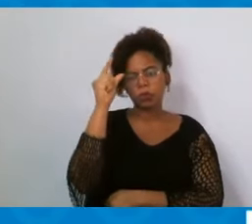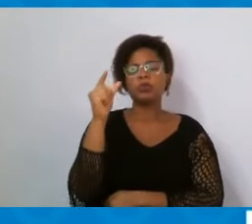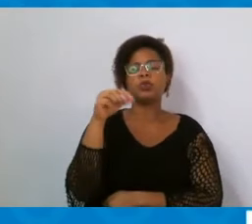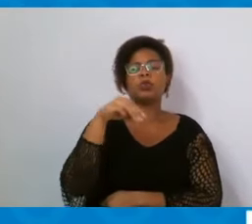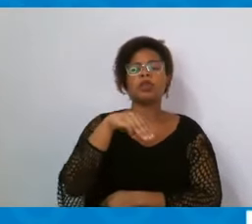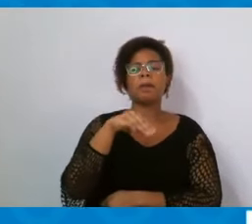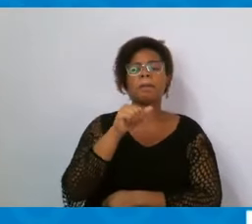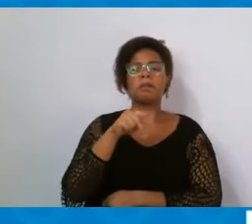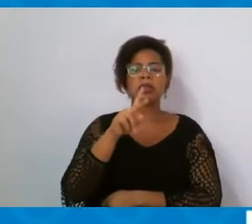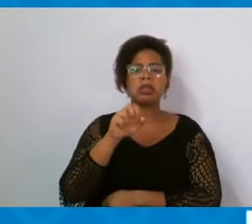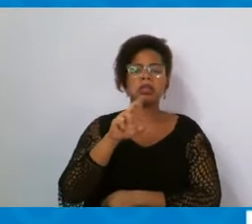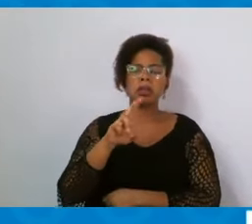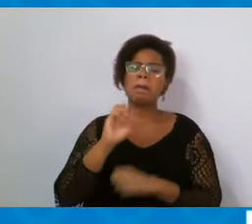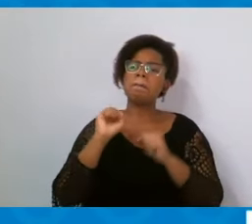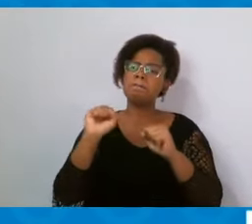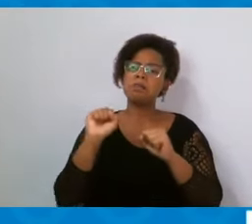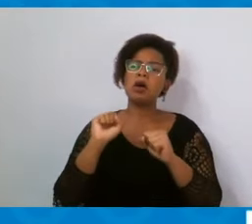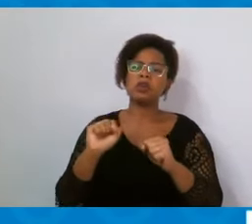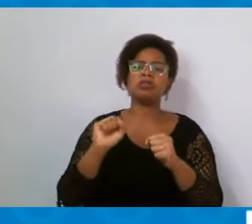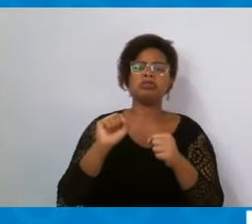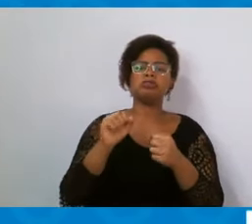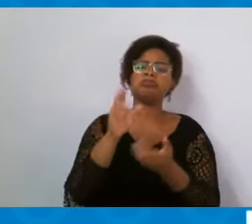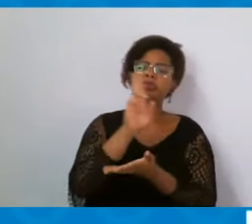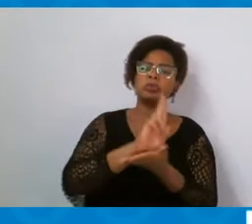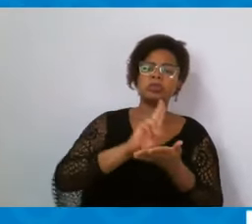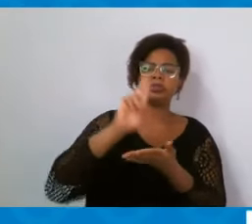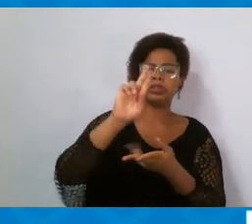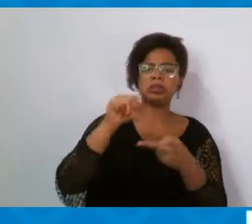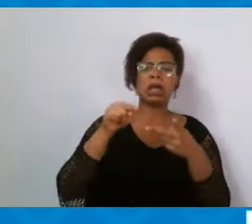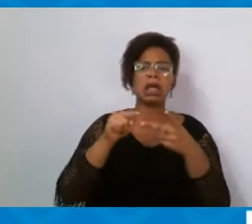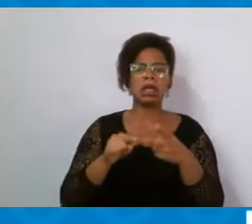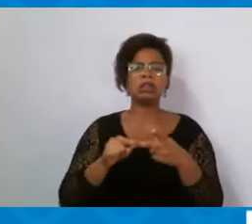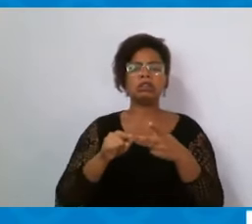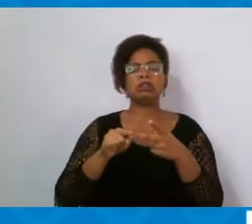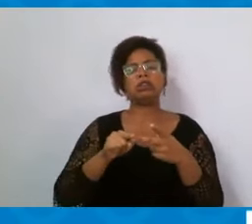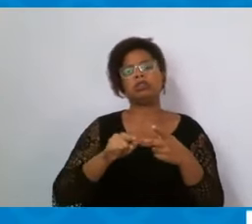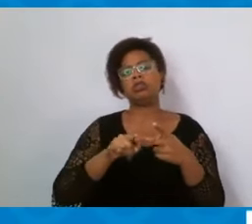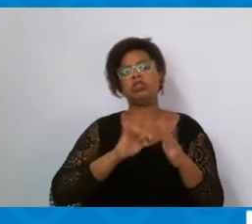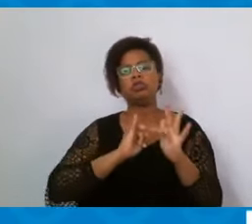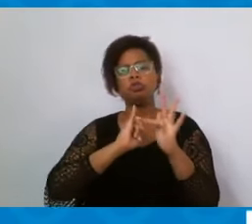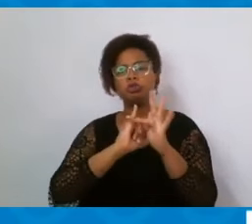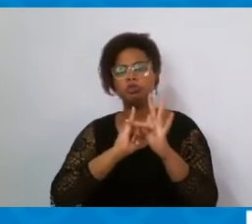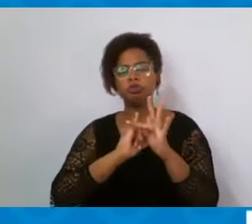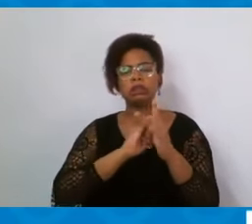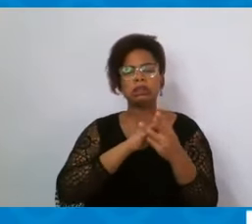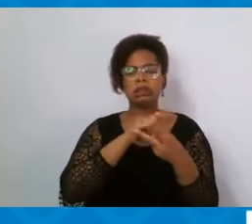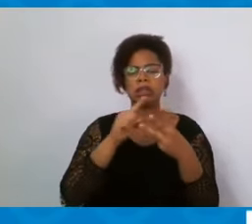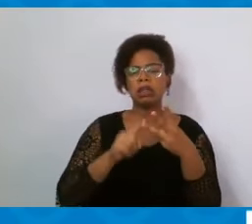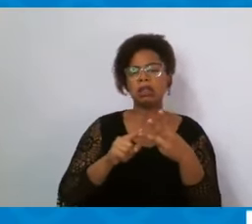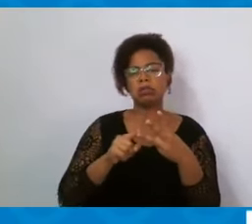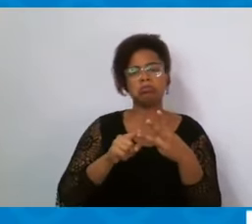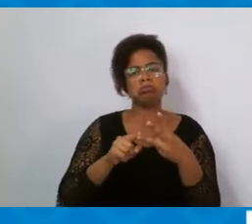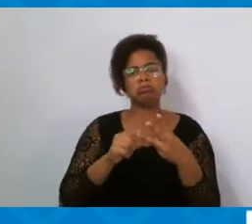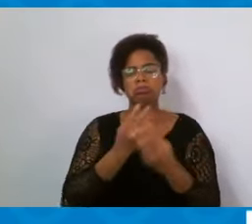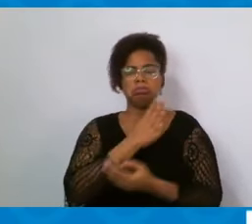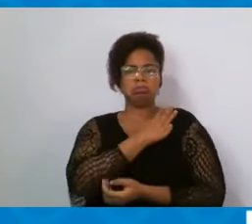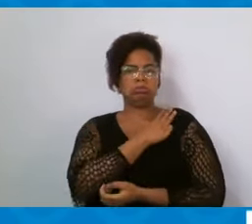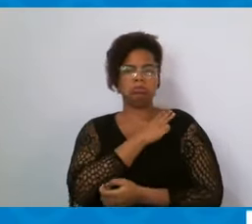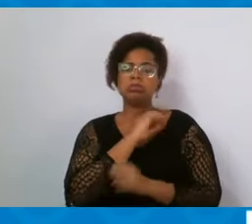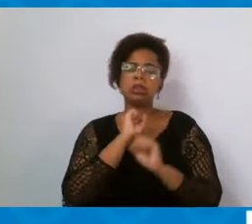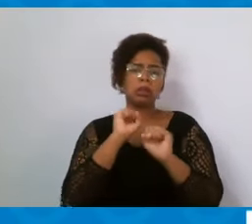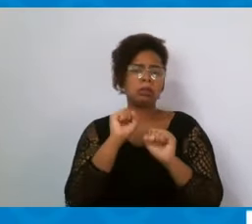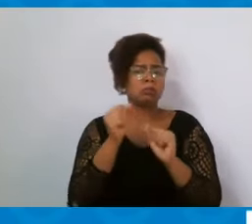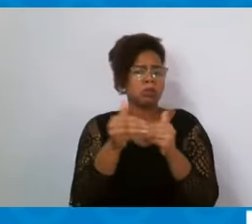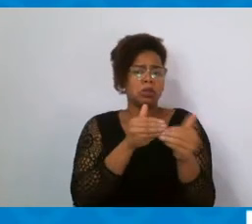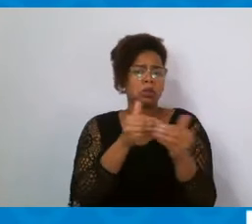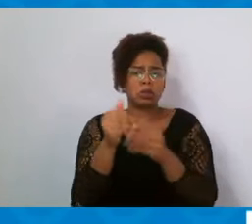também, ou dentro do ensino médio, no itinerário profissional do novo ensino médio, ou com adaptações